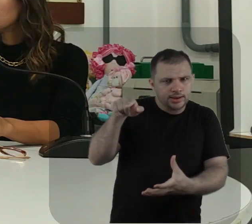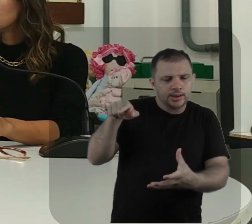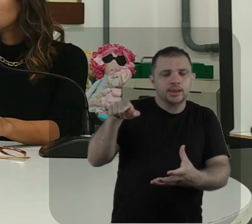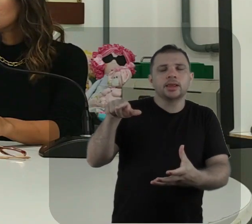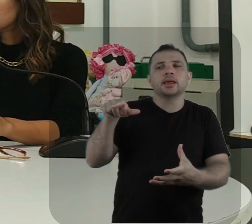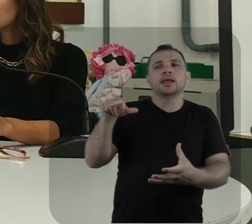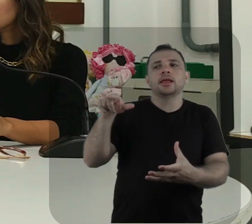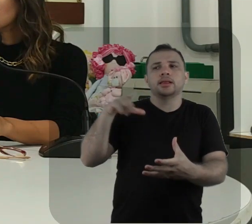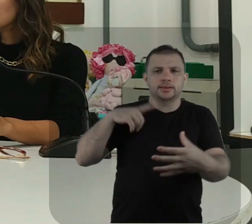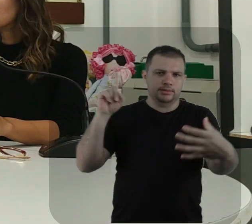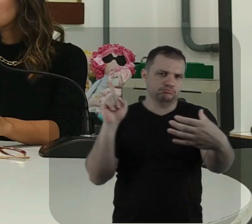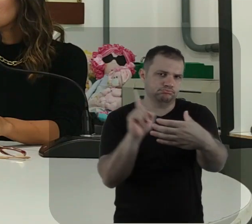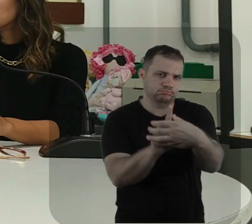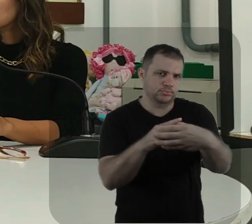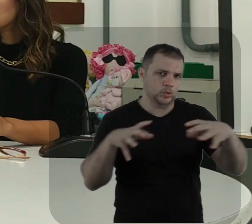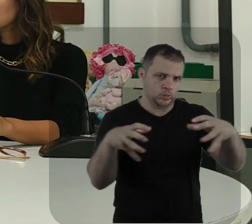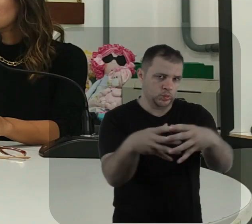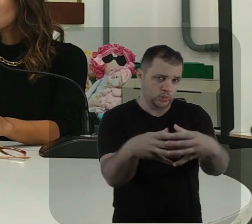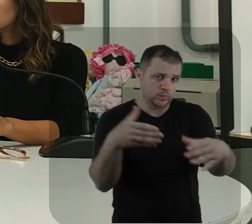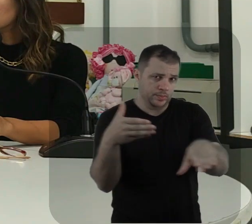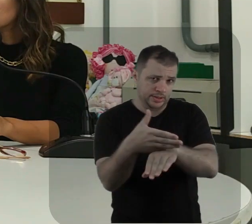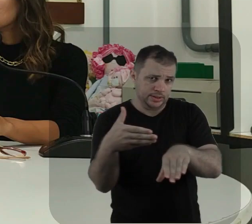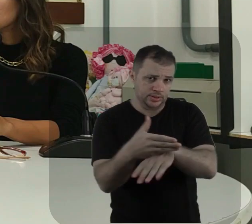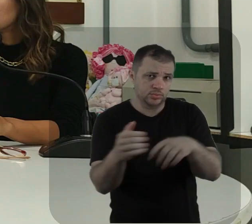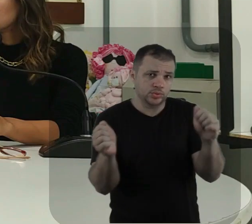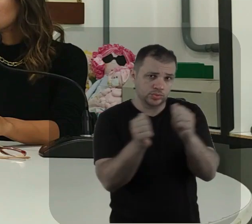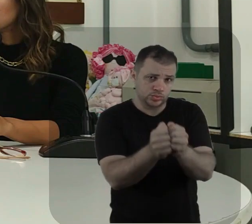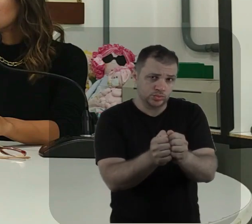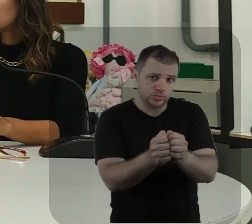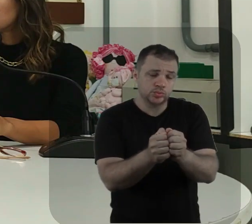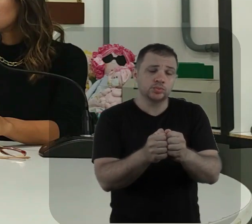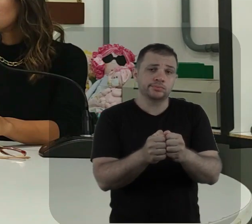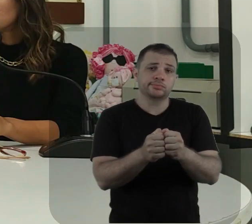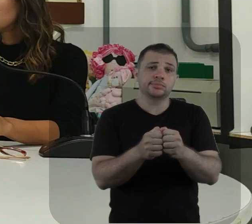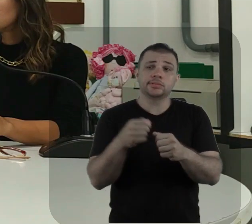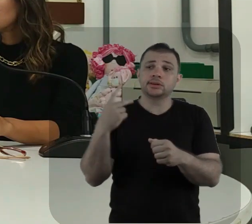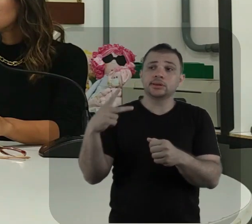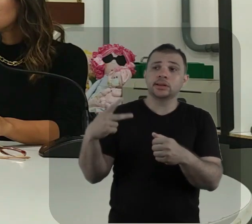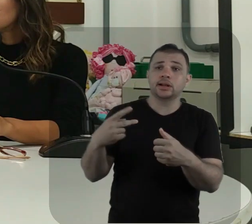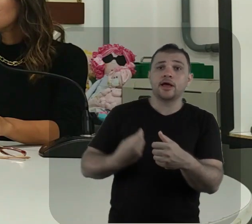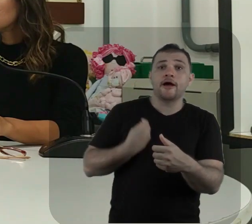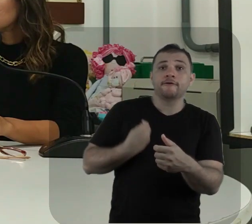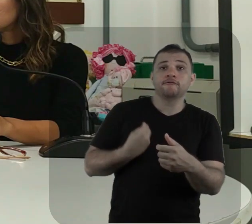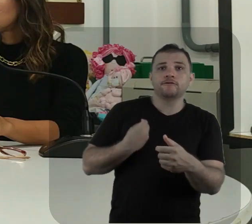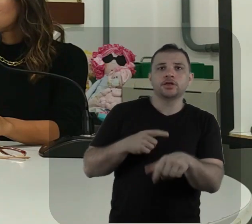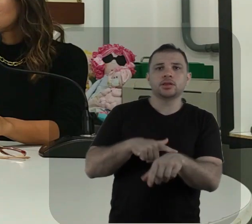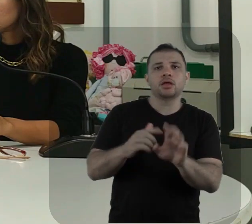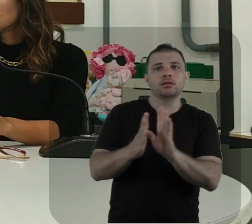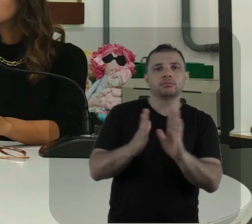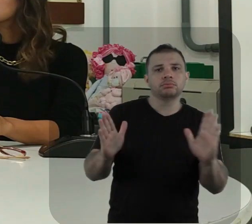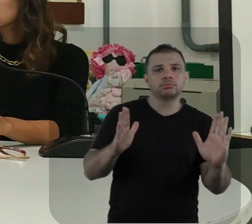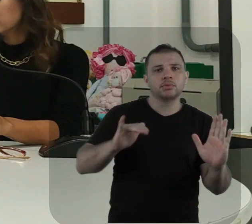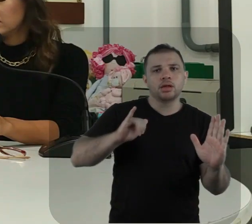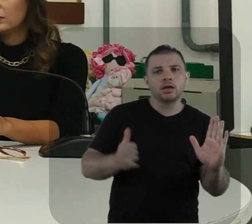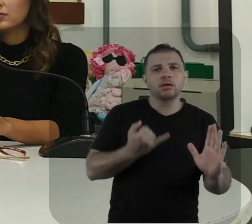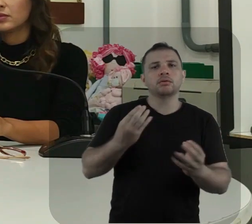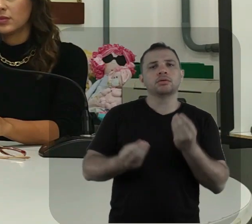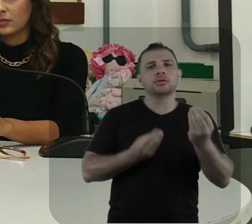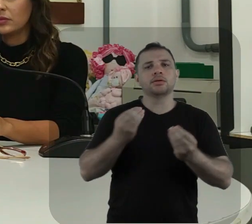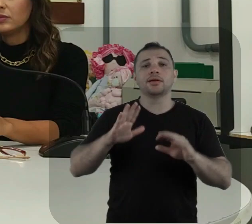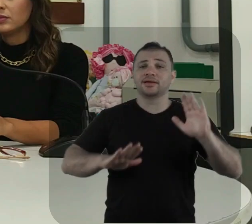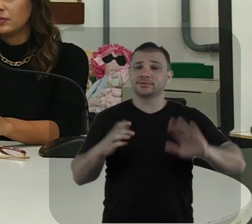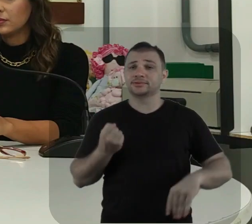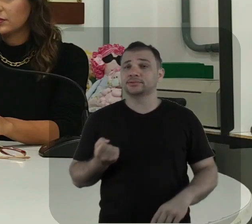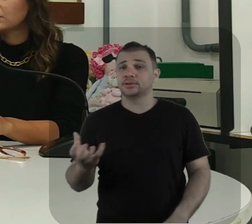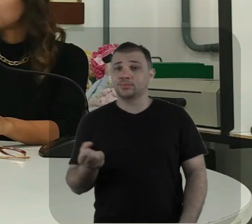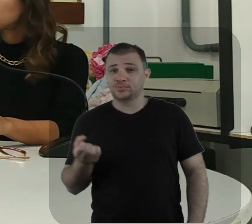se esse idoso está integrado em grupos, né, o que ele ainda faz para preencher, porque muitas vezes, de fato, já estão